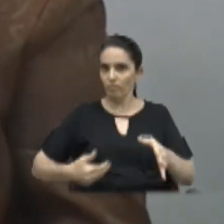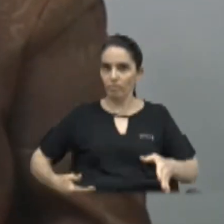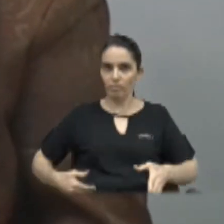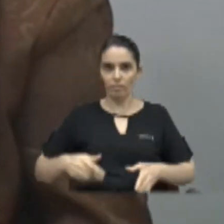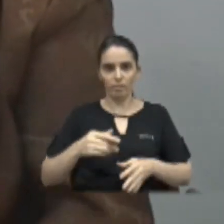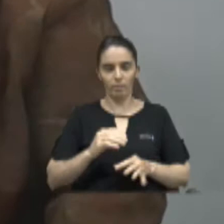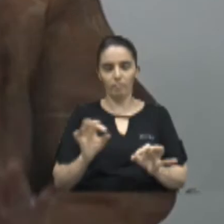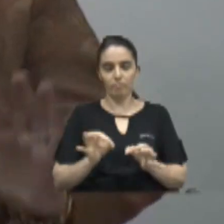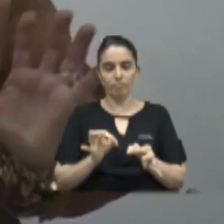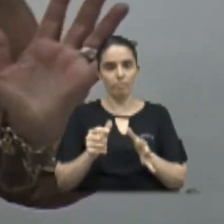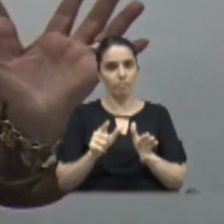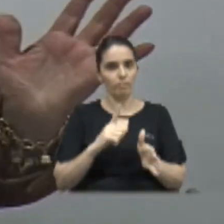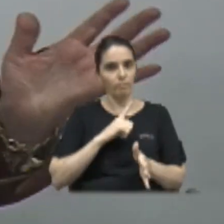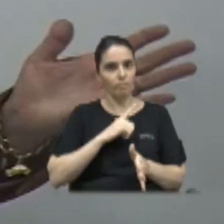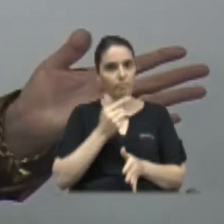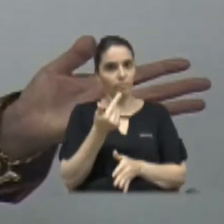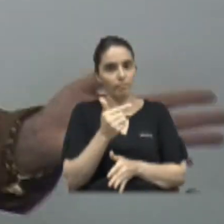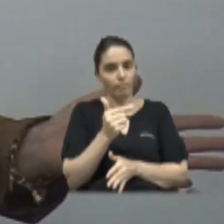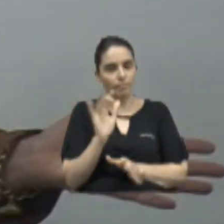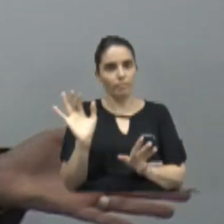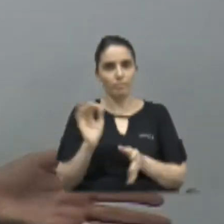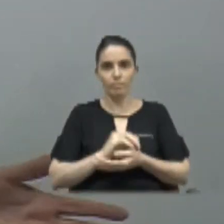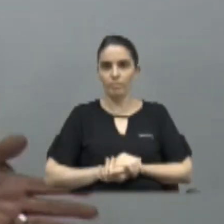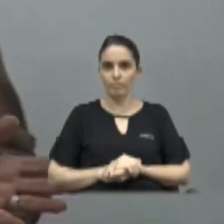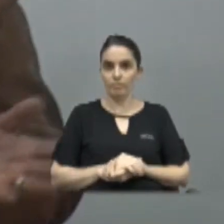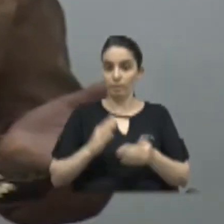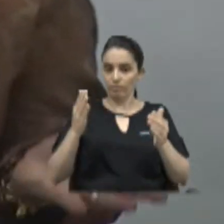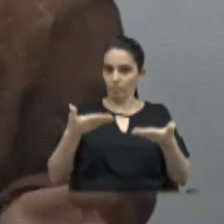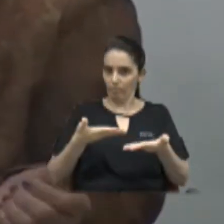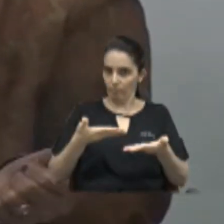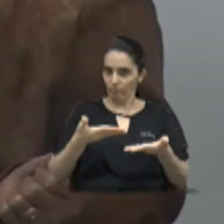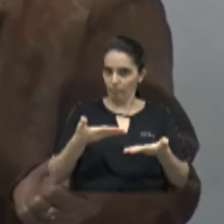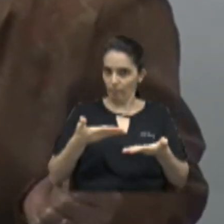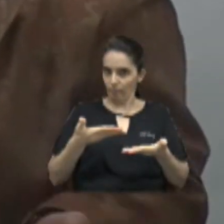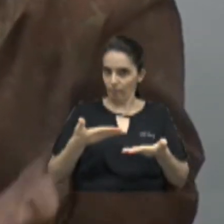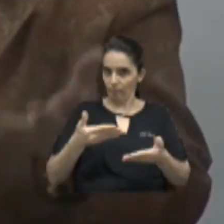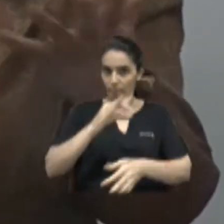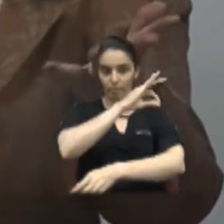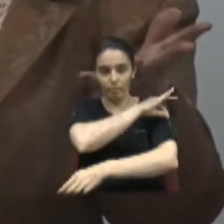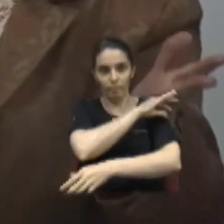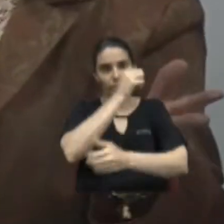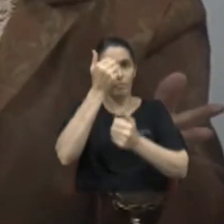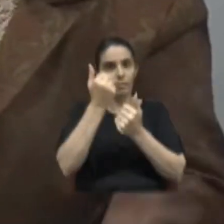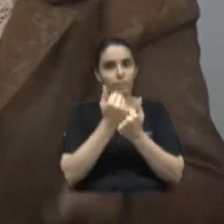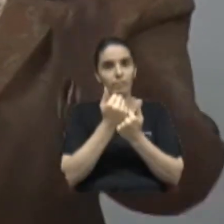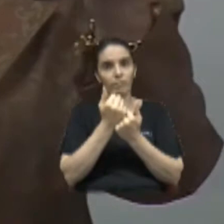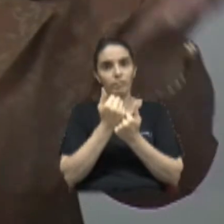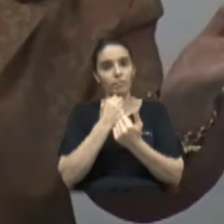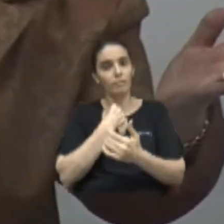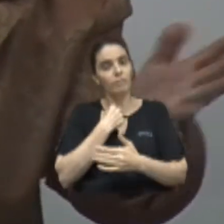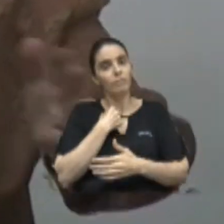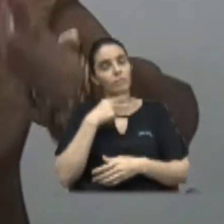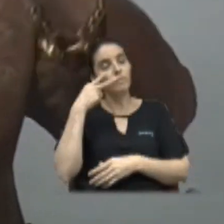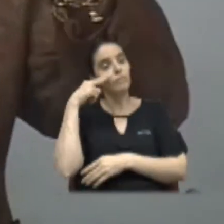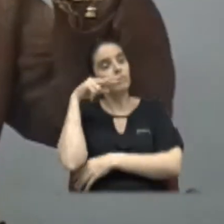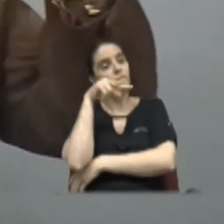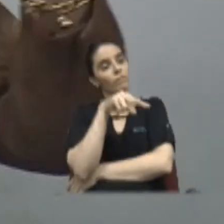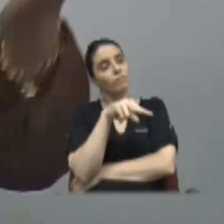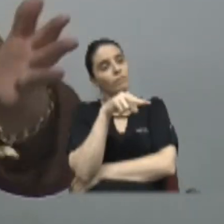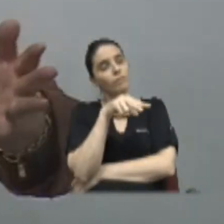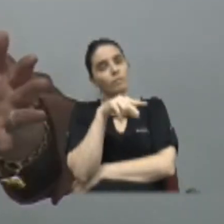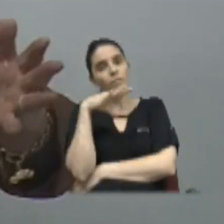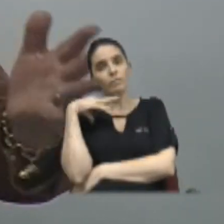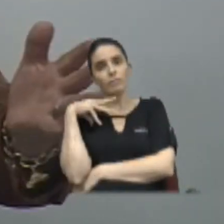falas dele. Agora o senhor vice-prefeito, num pote, fica de camarote assistindo